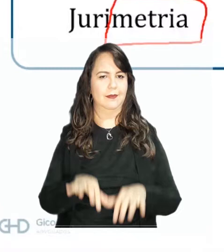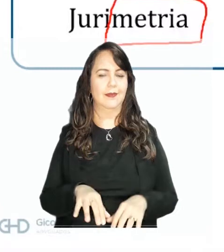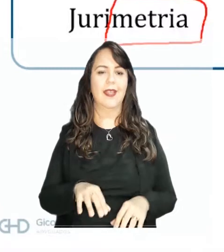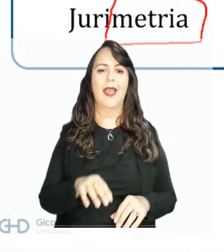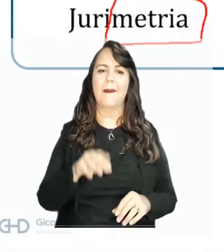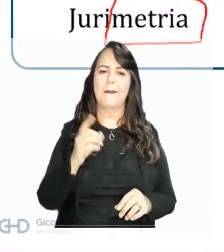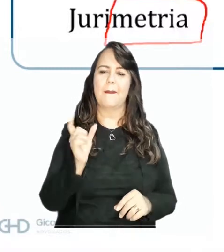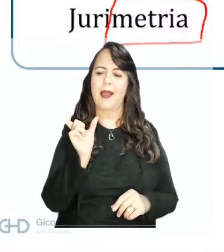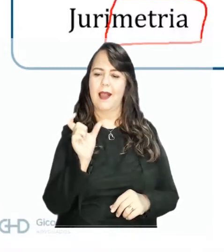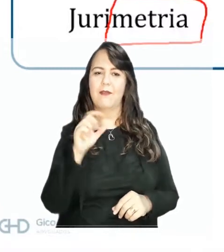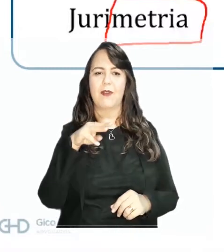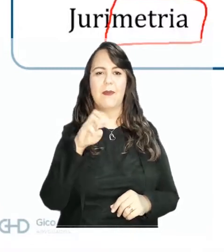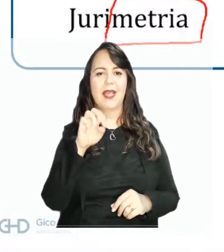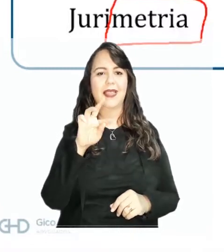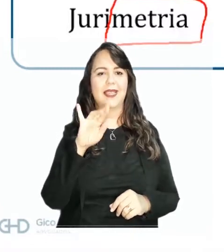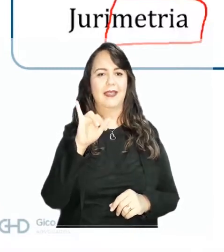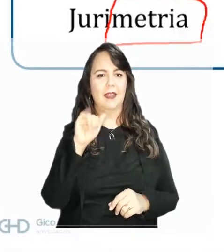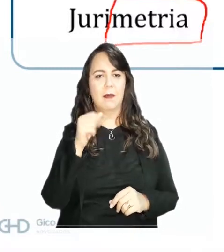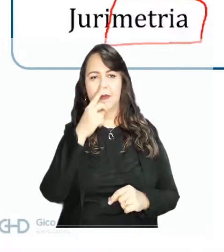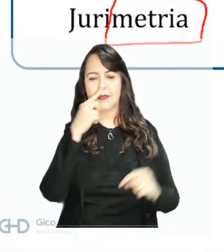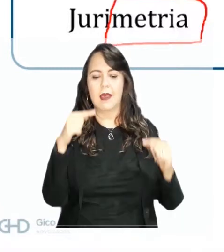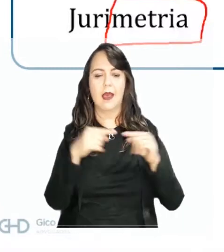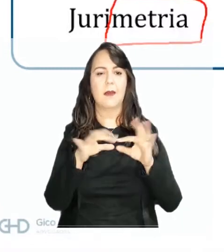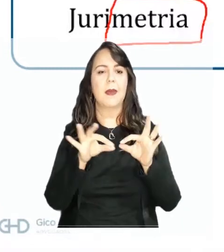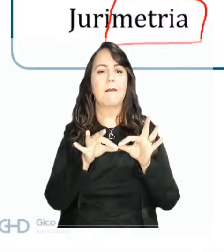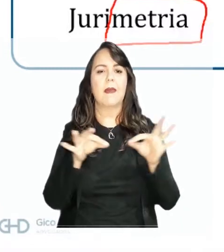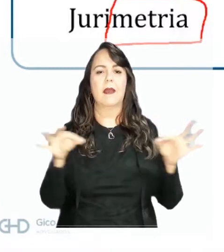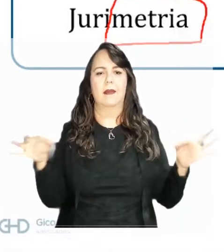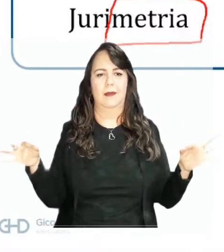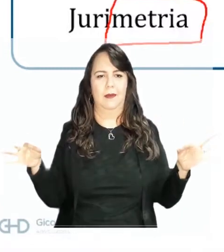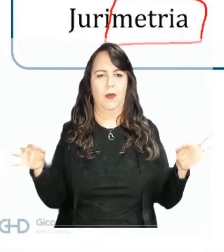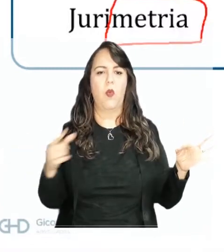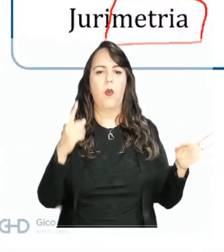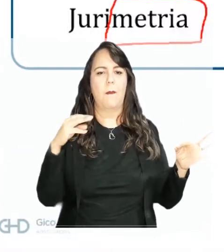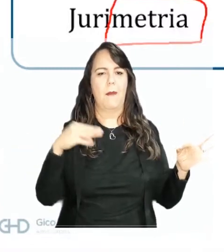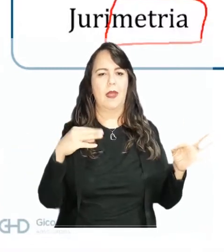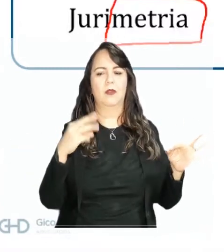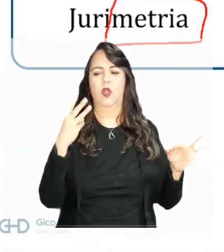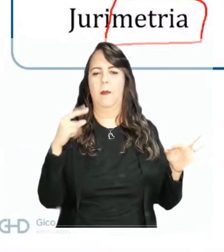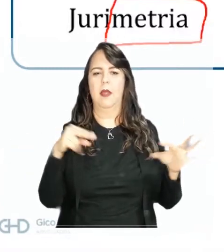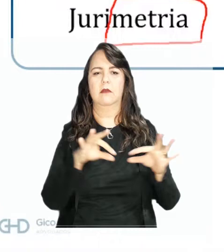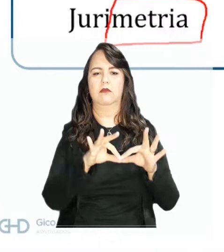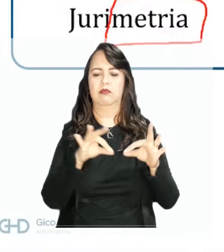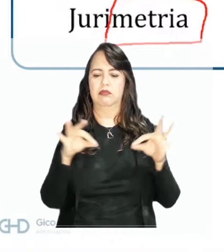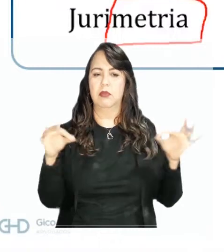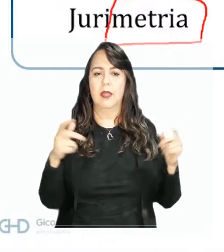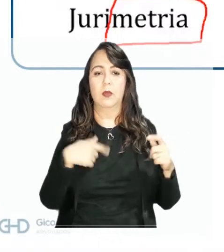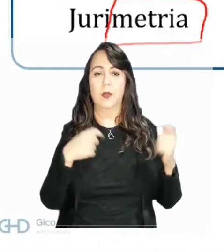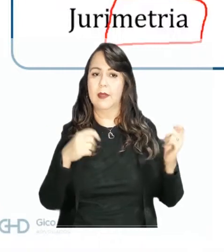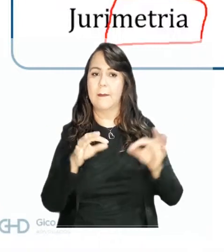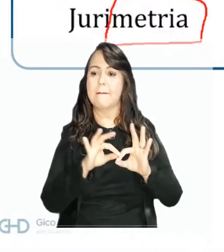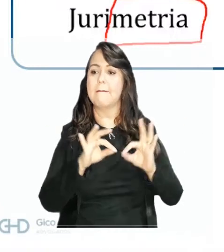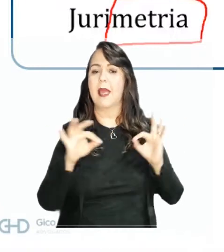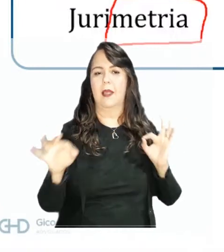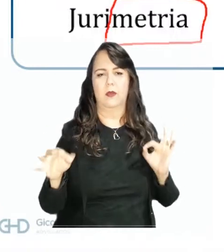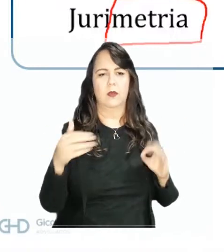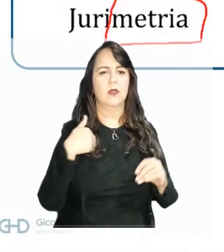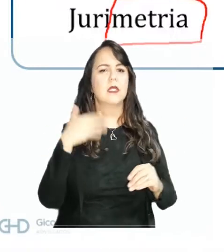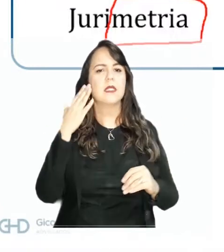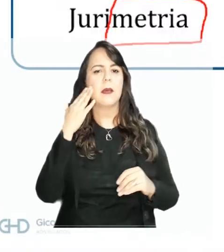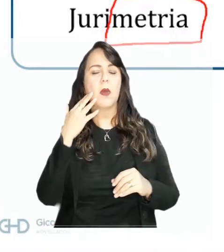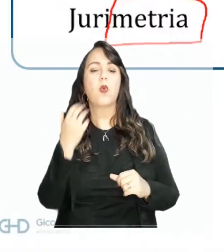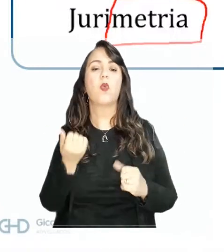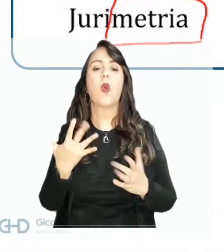coisas. Então, é isso que ela pode fazer. Muito bem? Agora, se você não consegue medir as coisas, se você não tem os verdadeiros